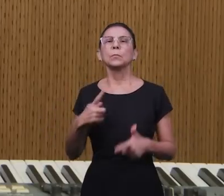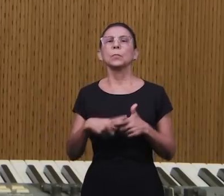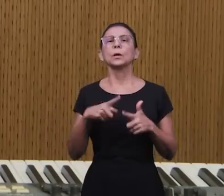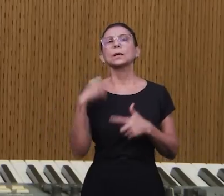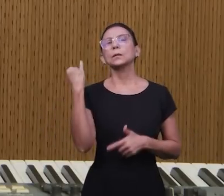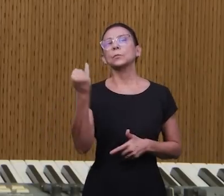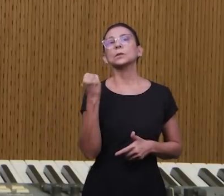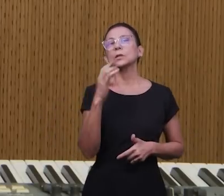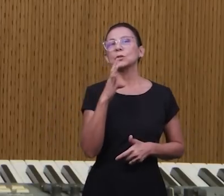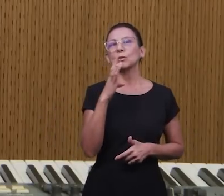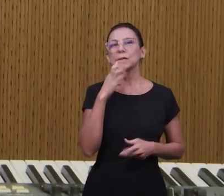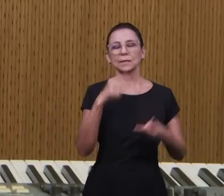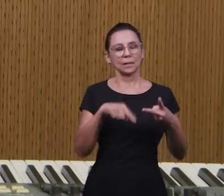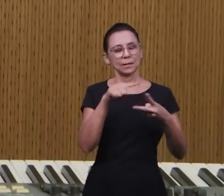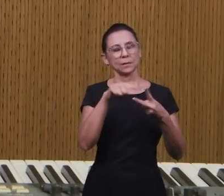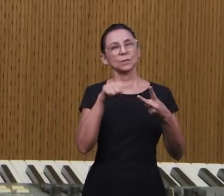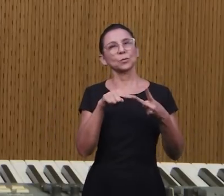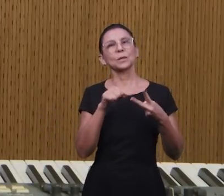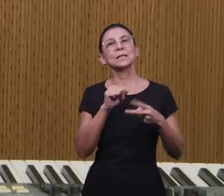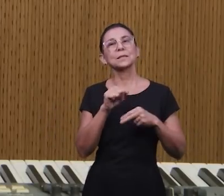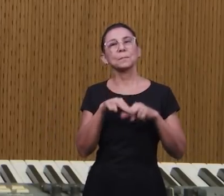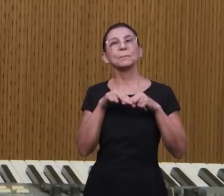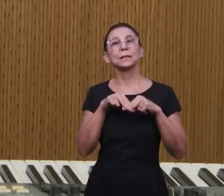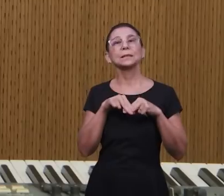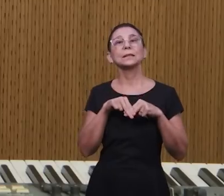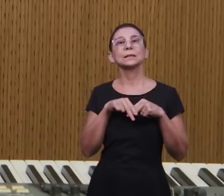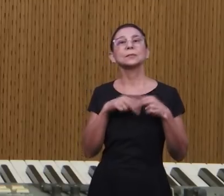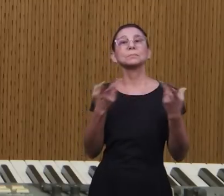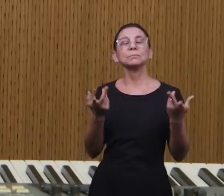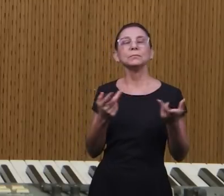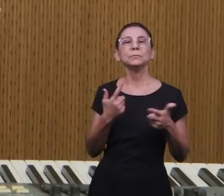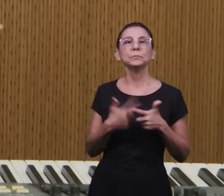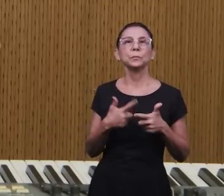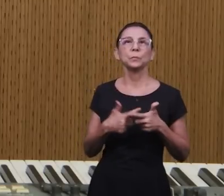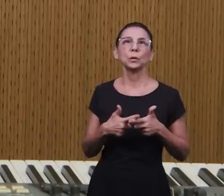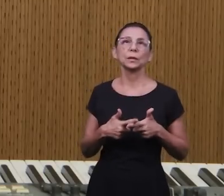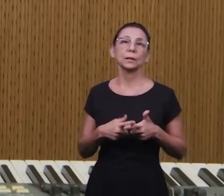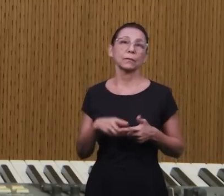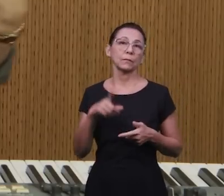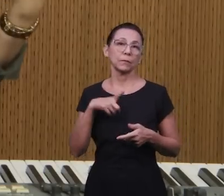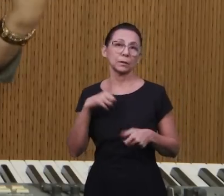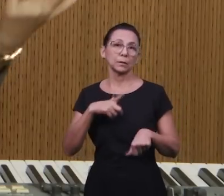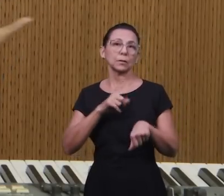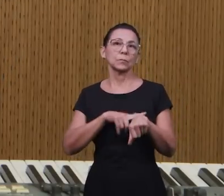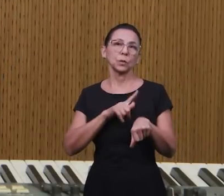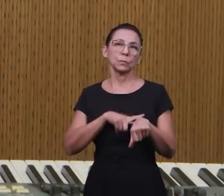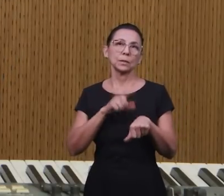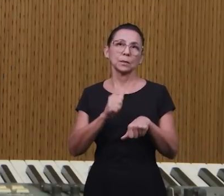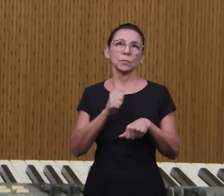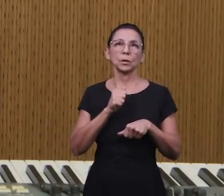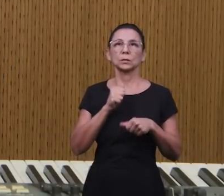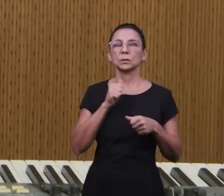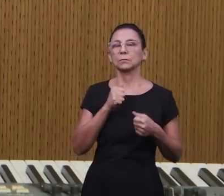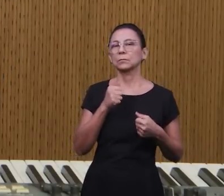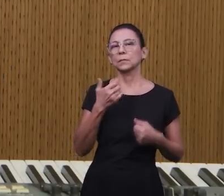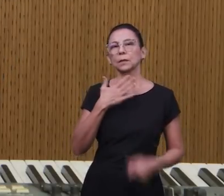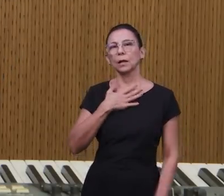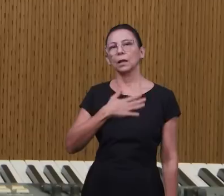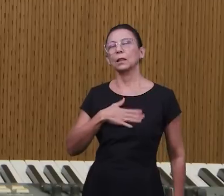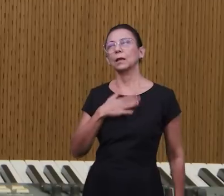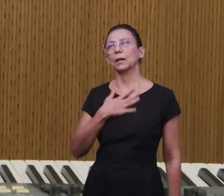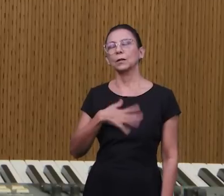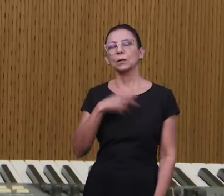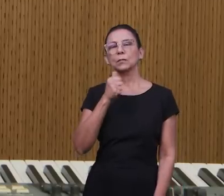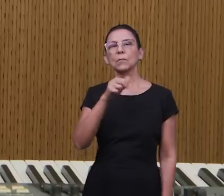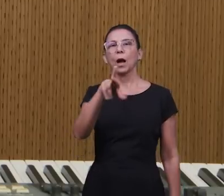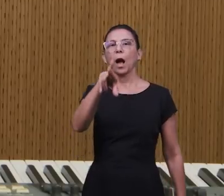essas duas formas de respiração? Porque vai ter momentos que você vai poder respirar tranquilamente pelo nariz e vai ter